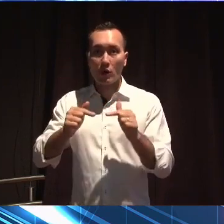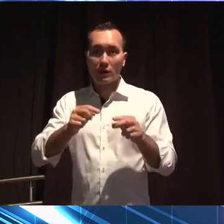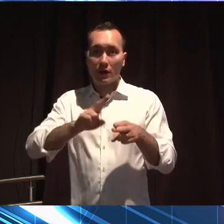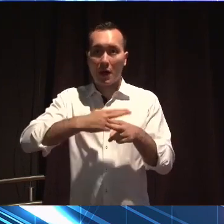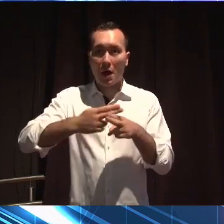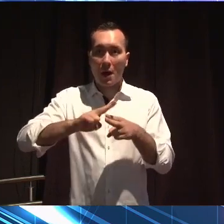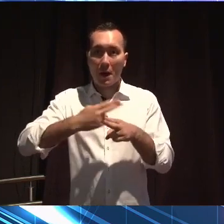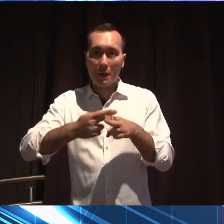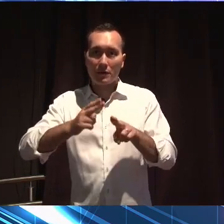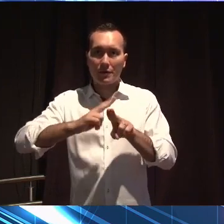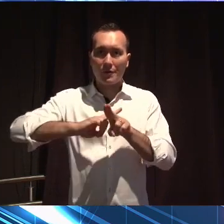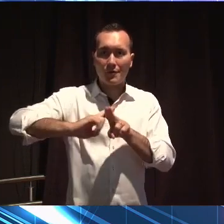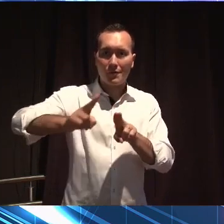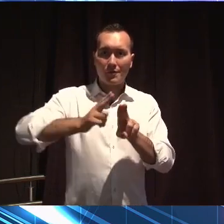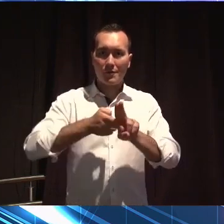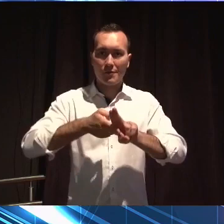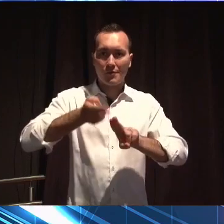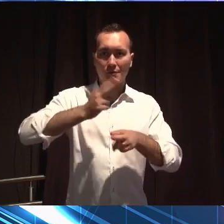de cozinhar.